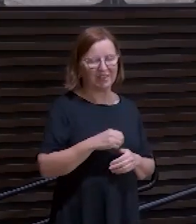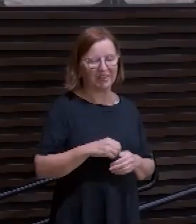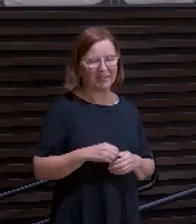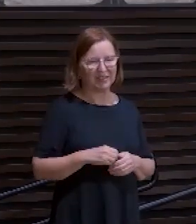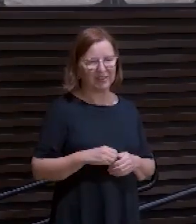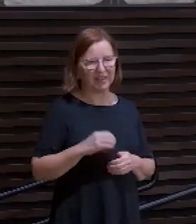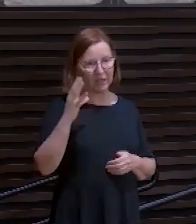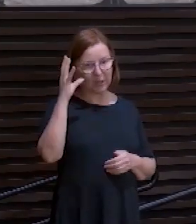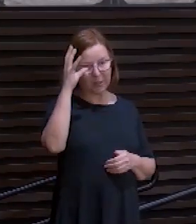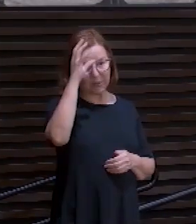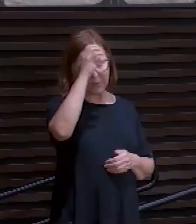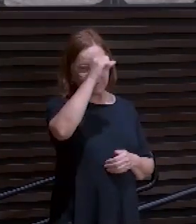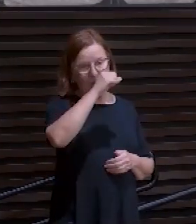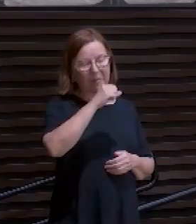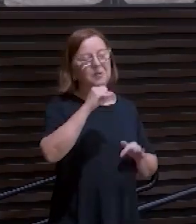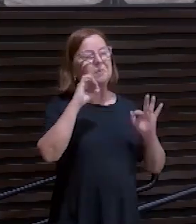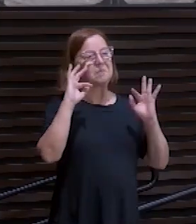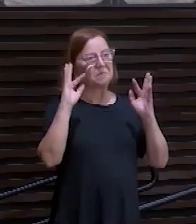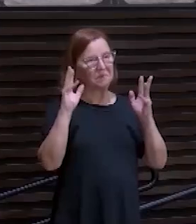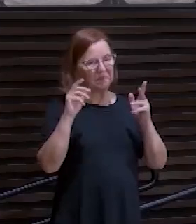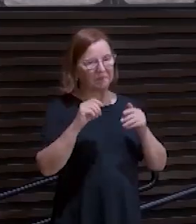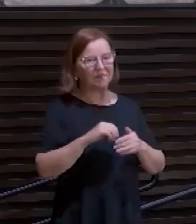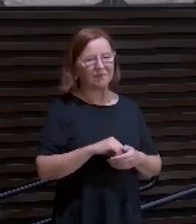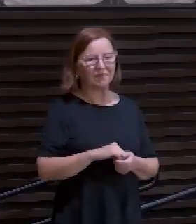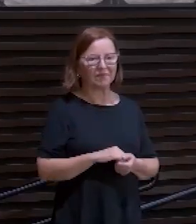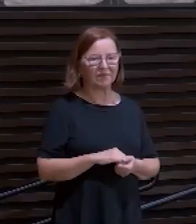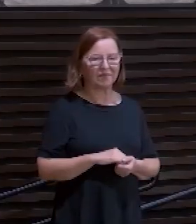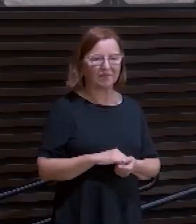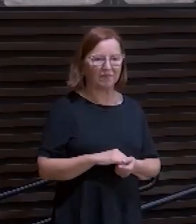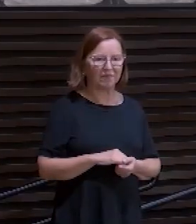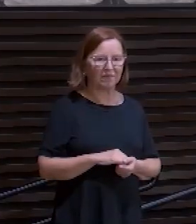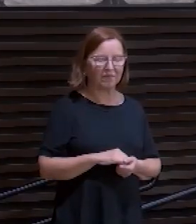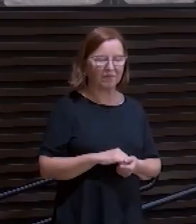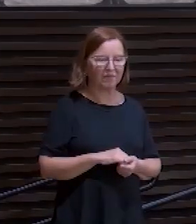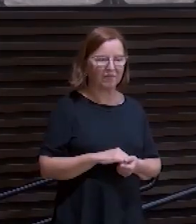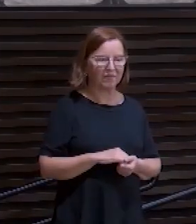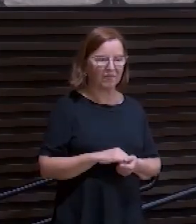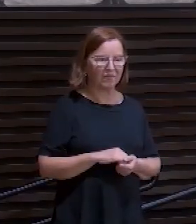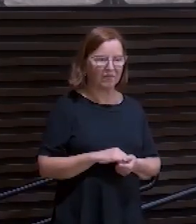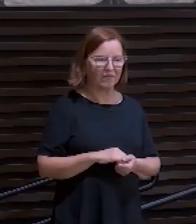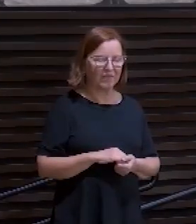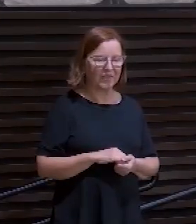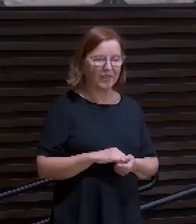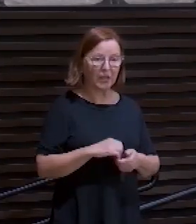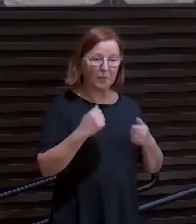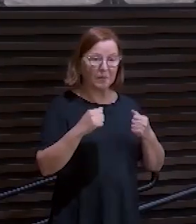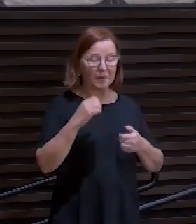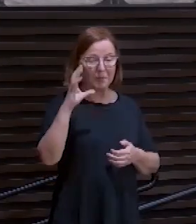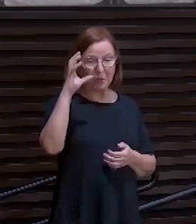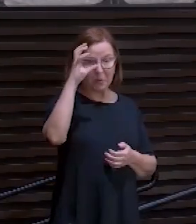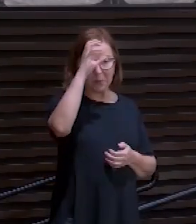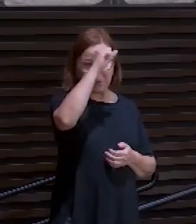é maravilhoso. Ao invés de debater com a providência, compreendê-la.